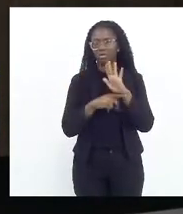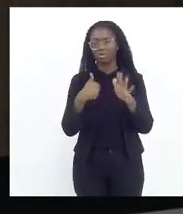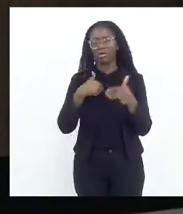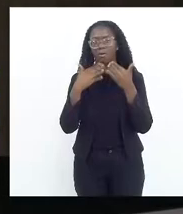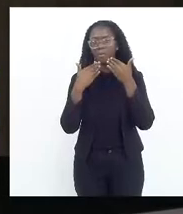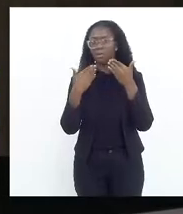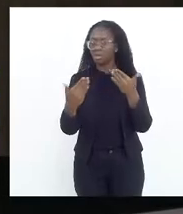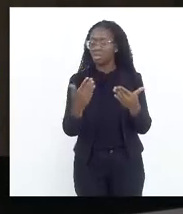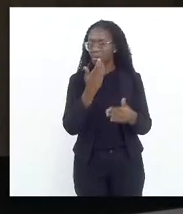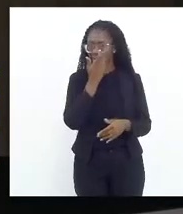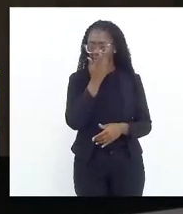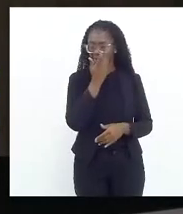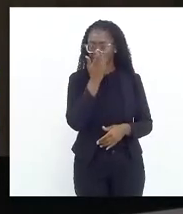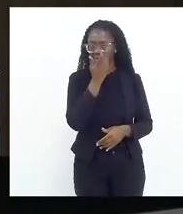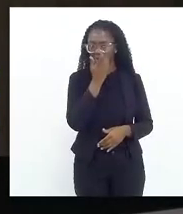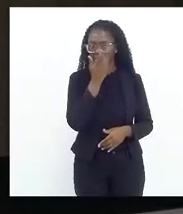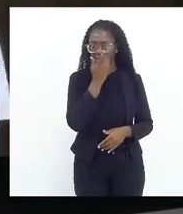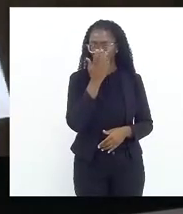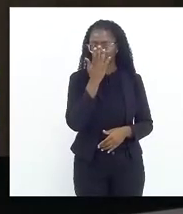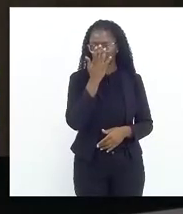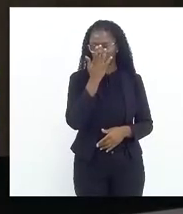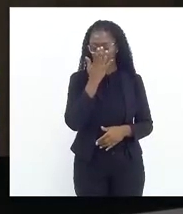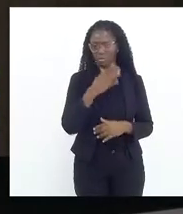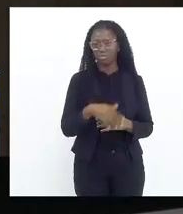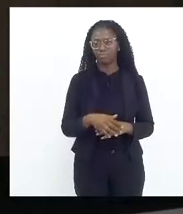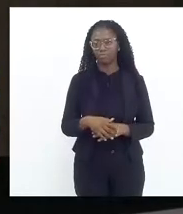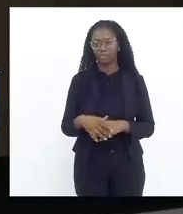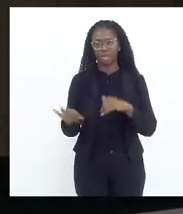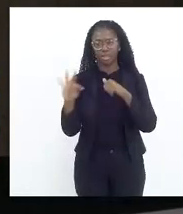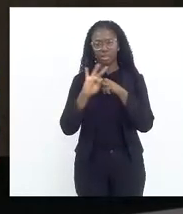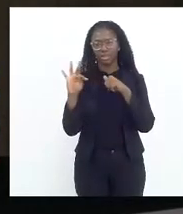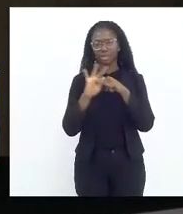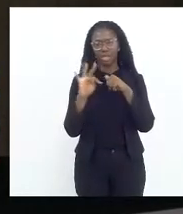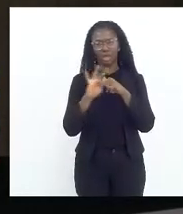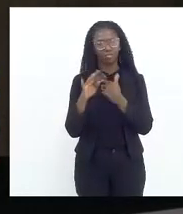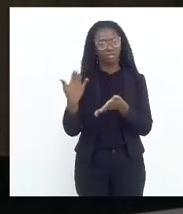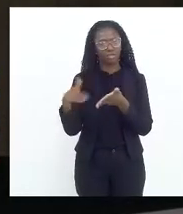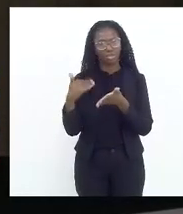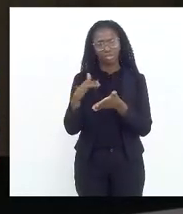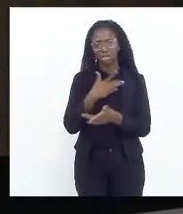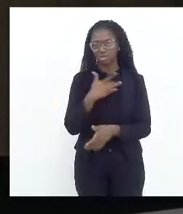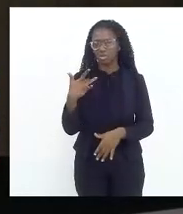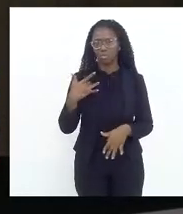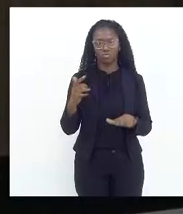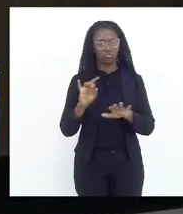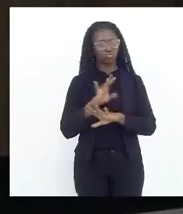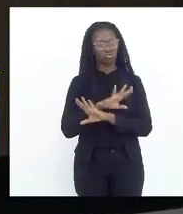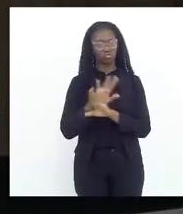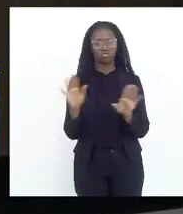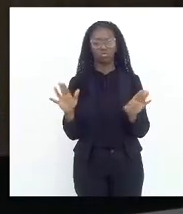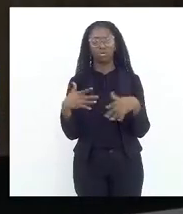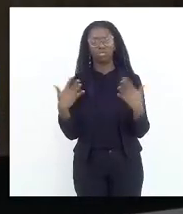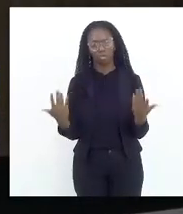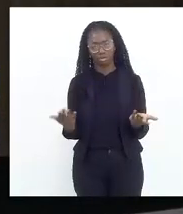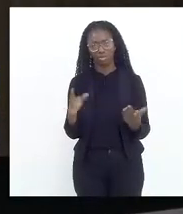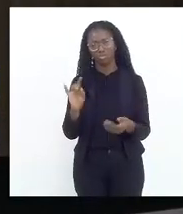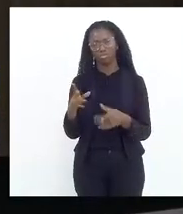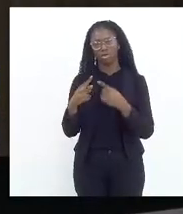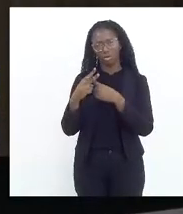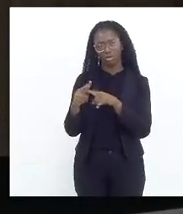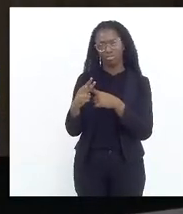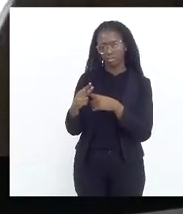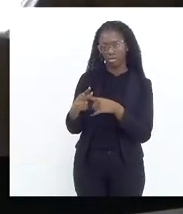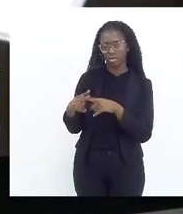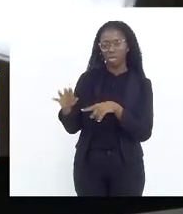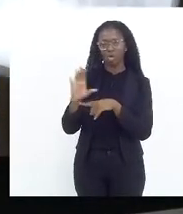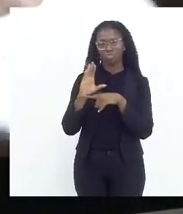apresentado. É um teor técnico da Secretaria de Saúde. Então, meu parecer pela constitucionalidade com emenda.